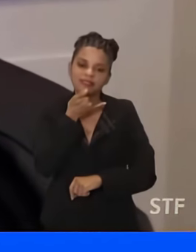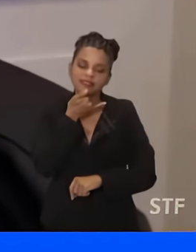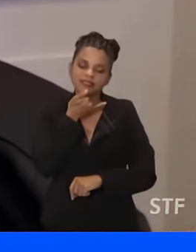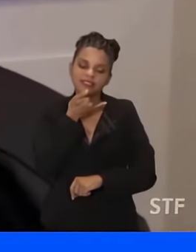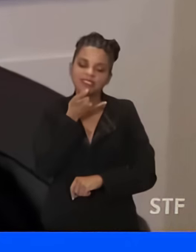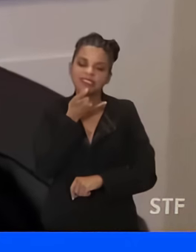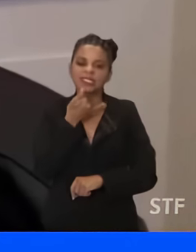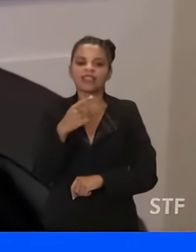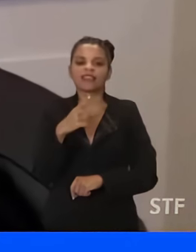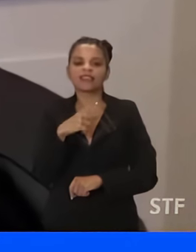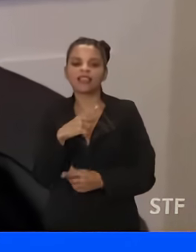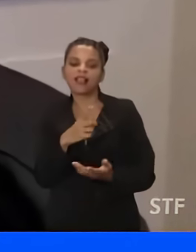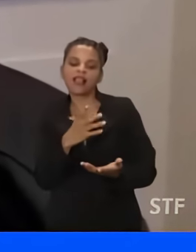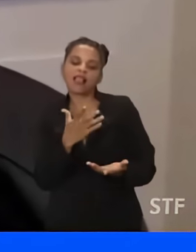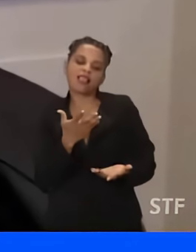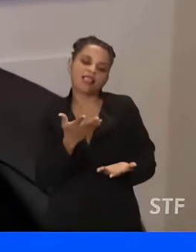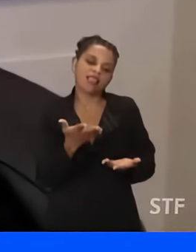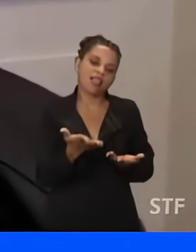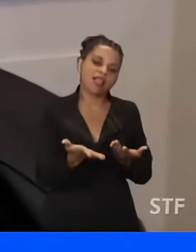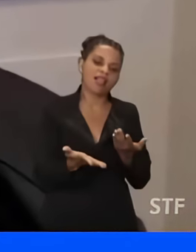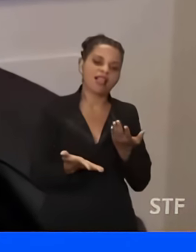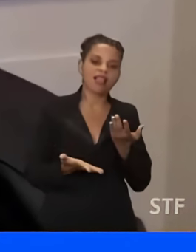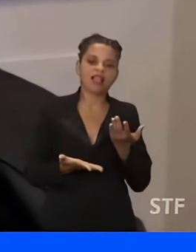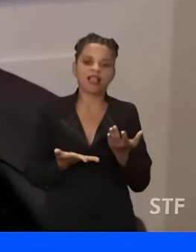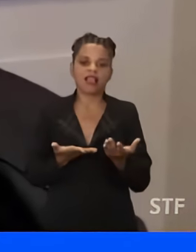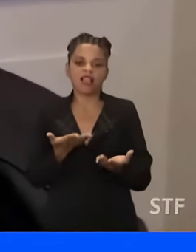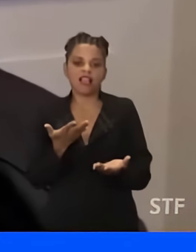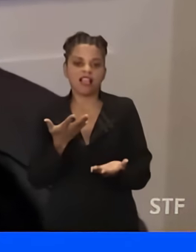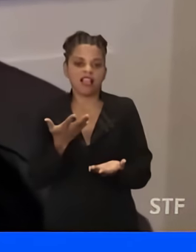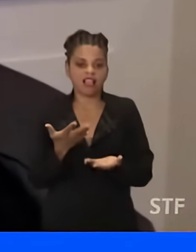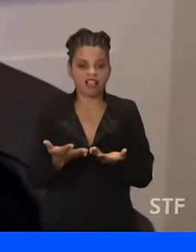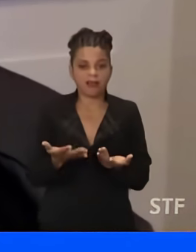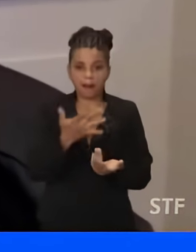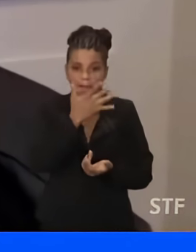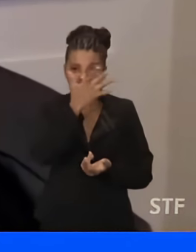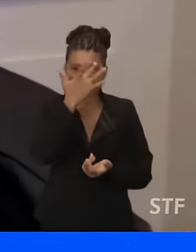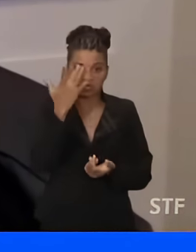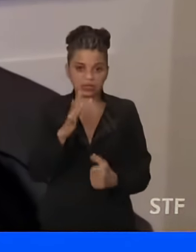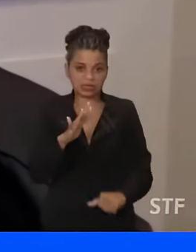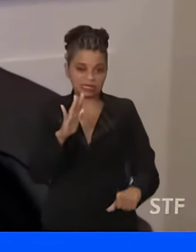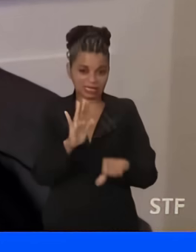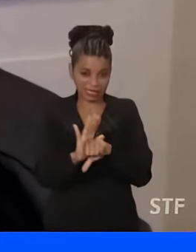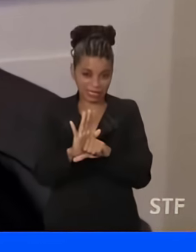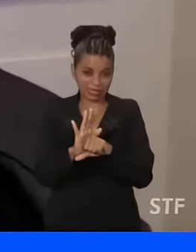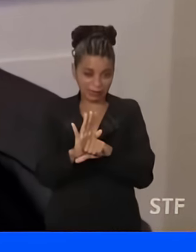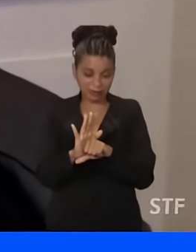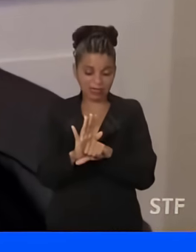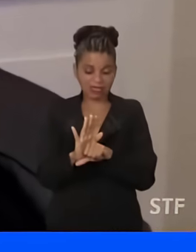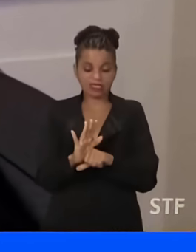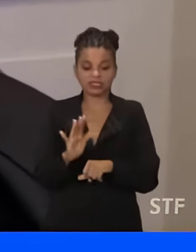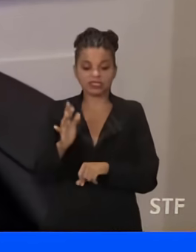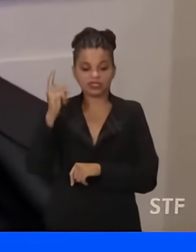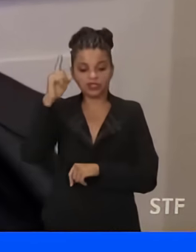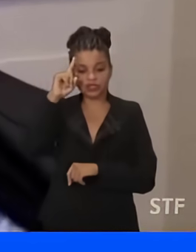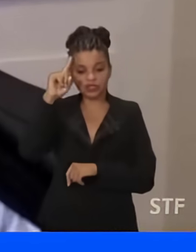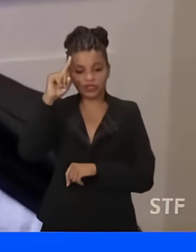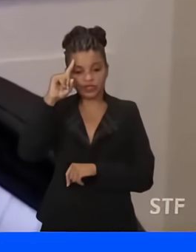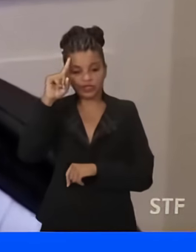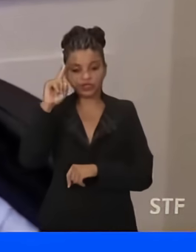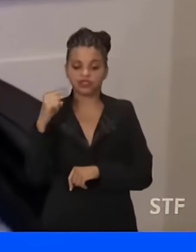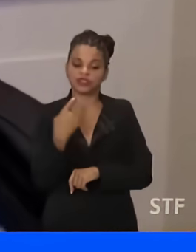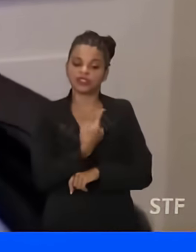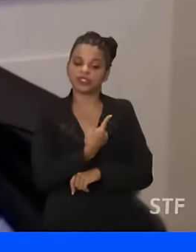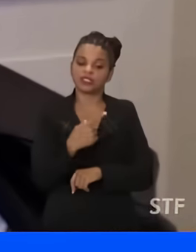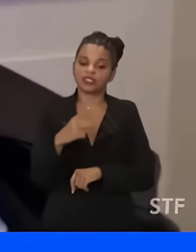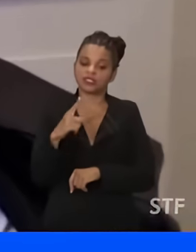na punição desses criminosos faz com que todos os dias nós tenhamos, principalmente